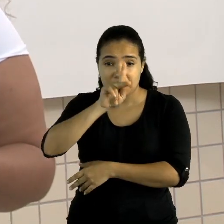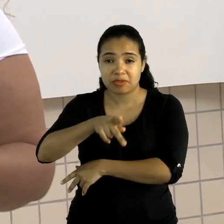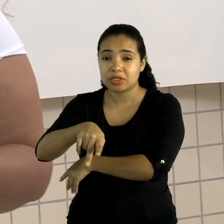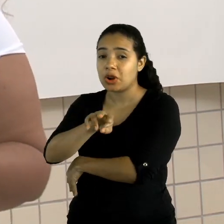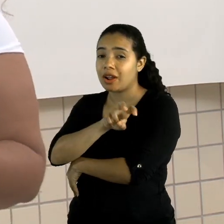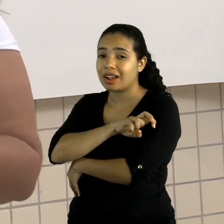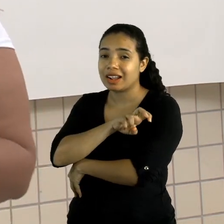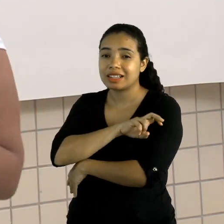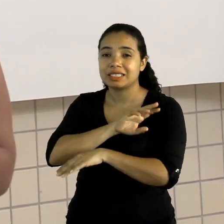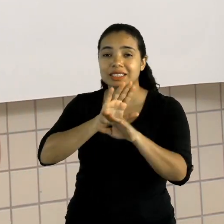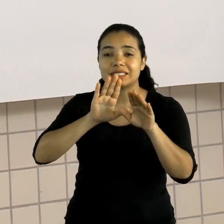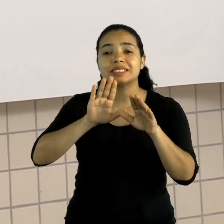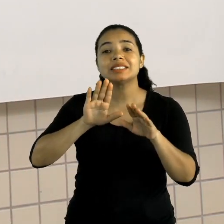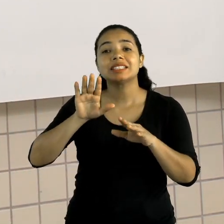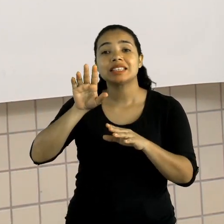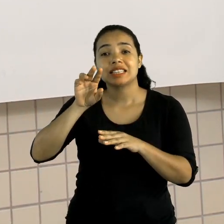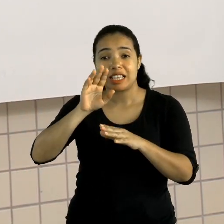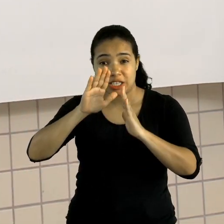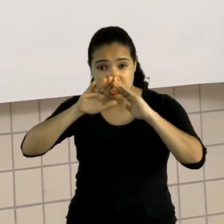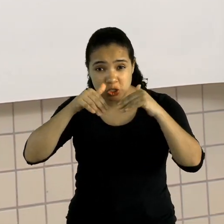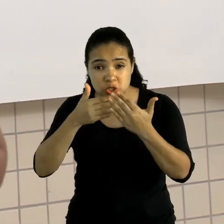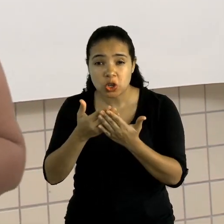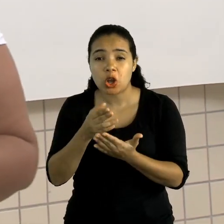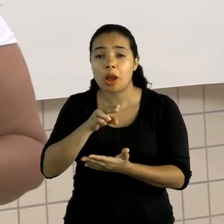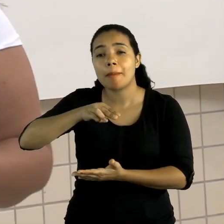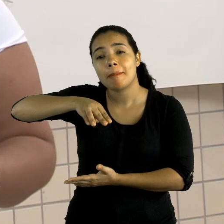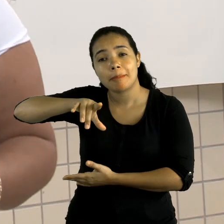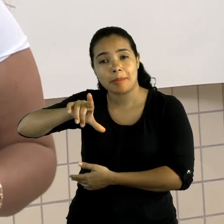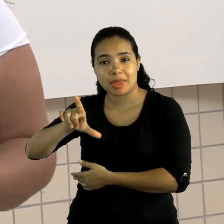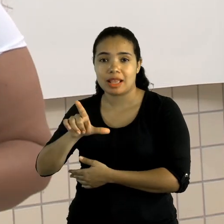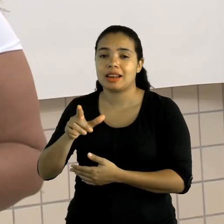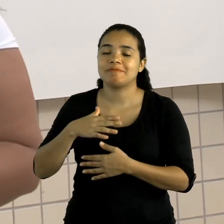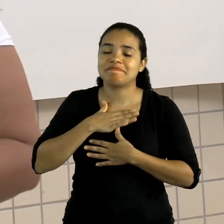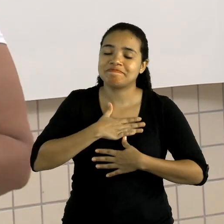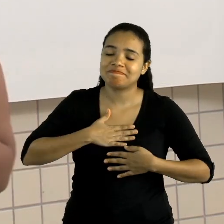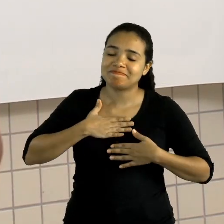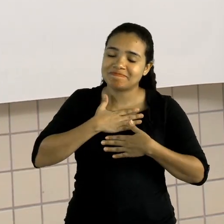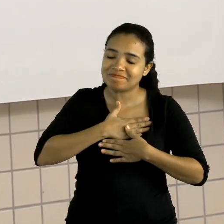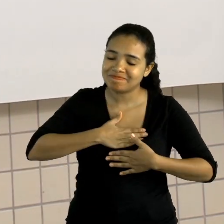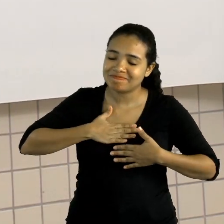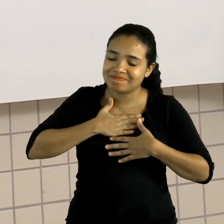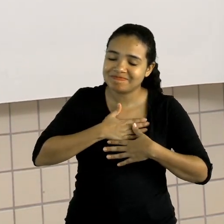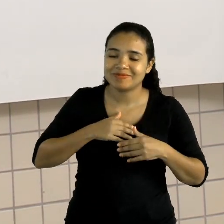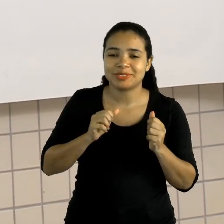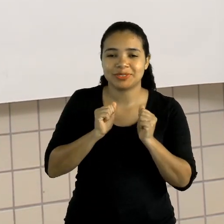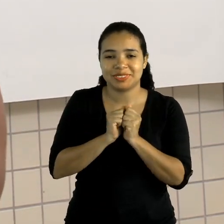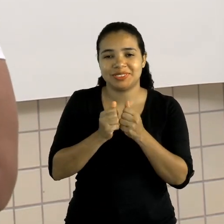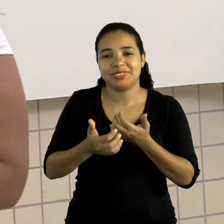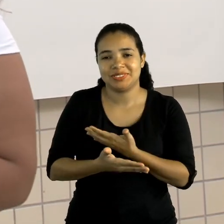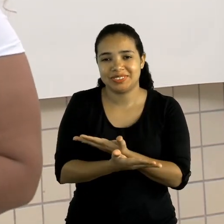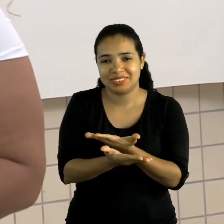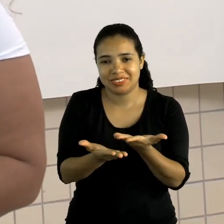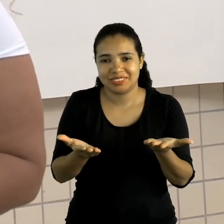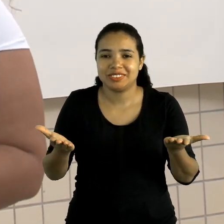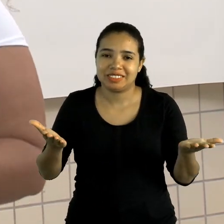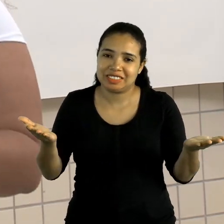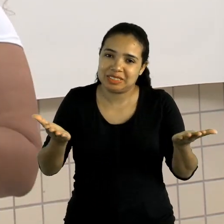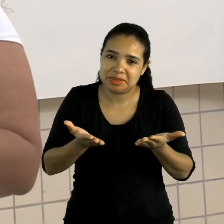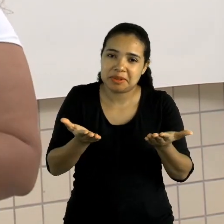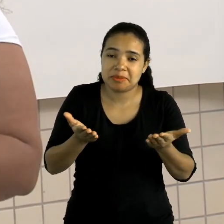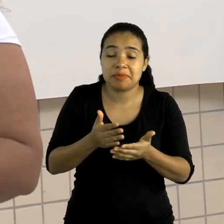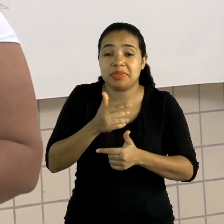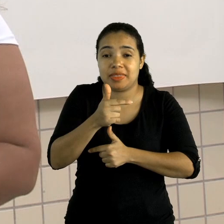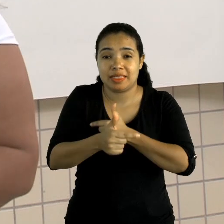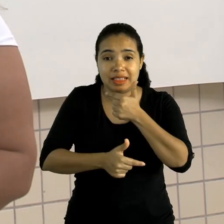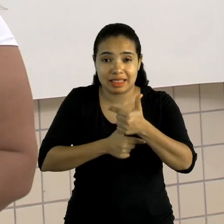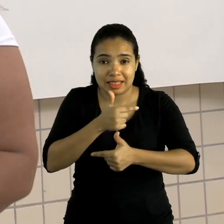Escola Municipal Monteiro Lobato. É um grande prazer estar aqui com vocês para estarmos juntos nessa nova jornada,